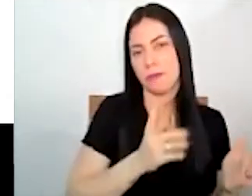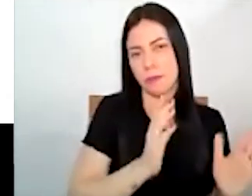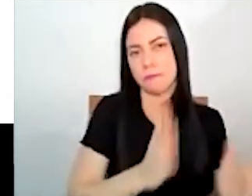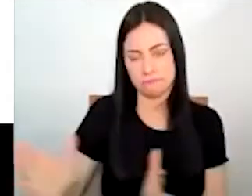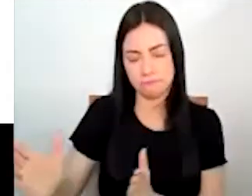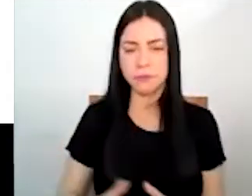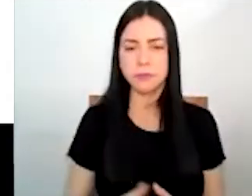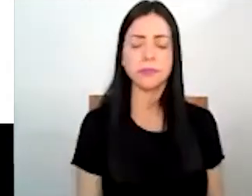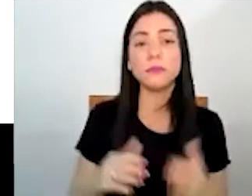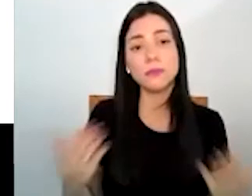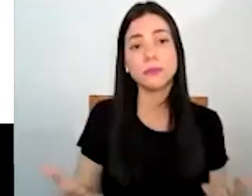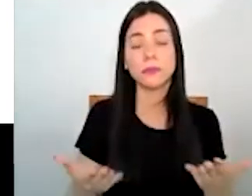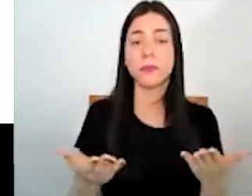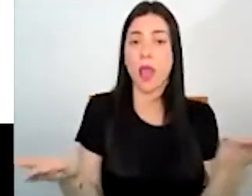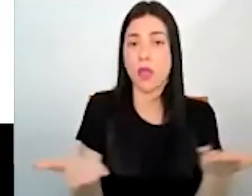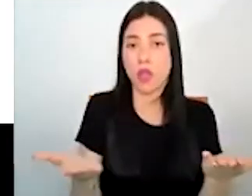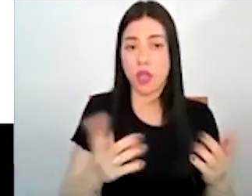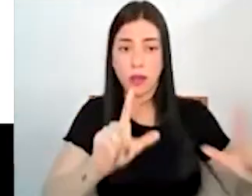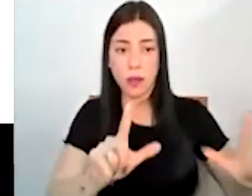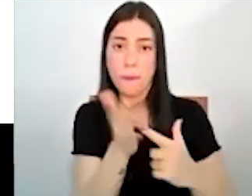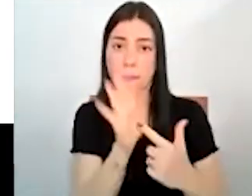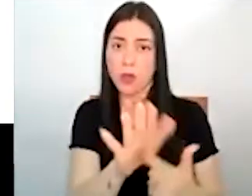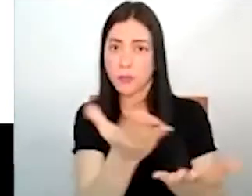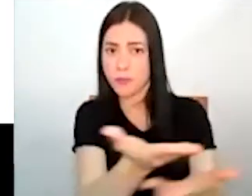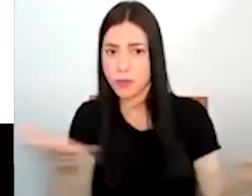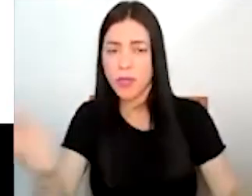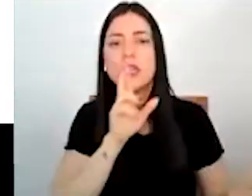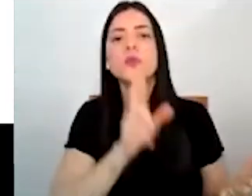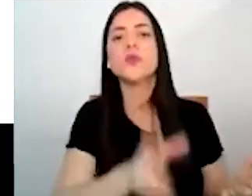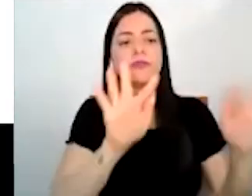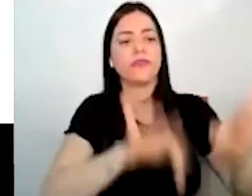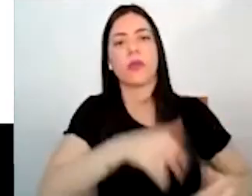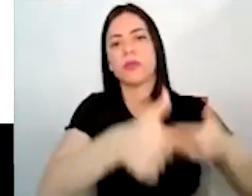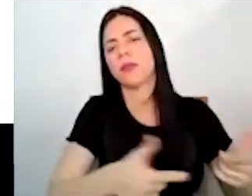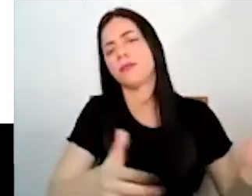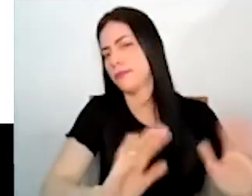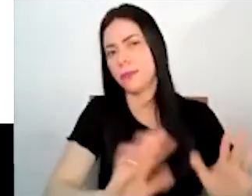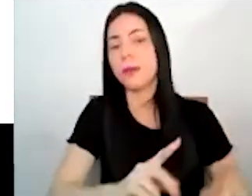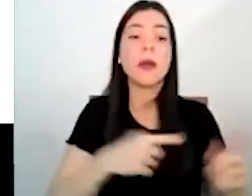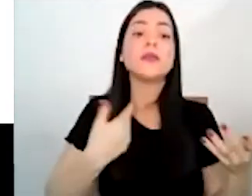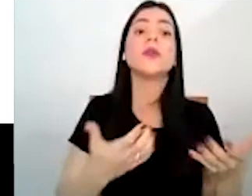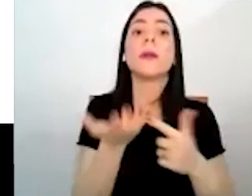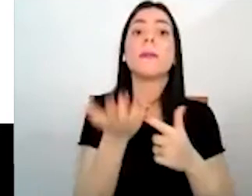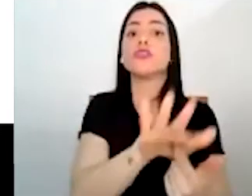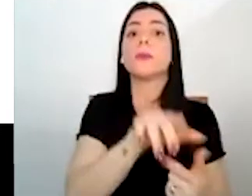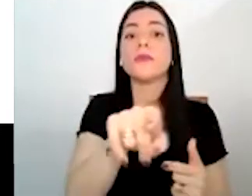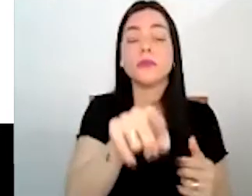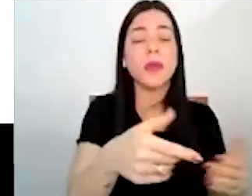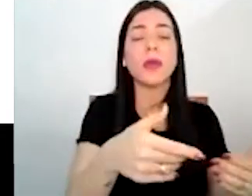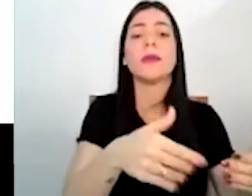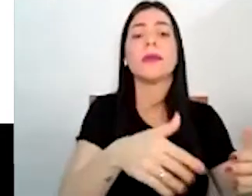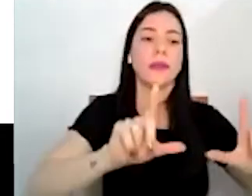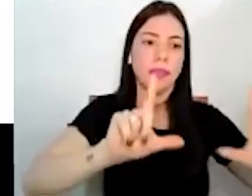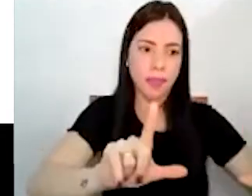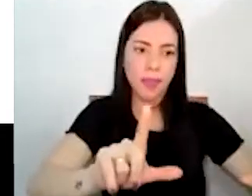Então, aqui eu não estou mostrando para vocês, né, nenhum resultado final de trabalho, mas eu estou querendo falar um pouco sobre essa invisibilidade, falar